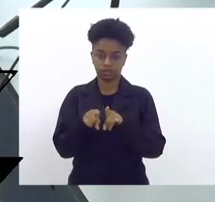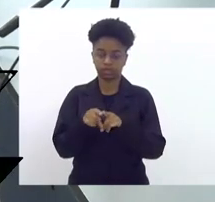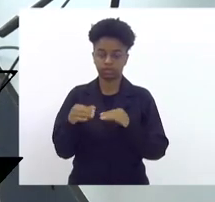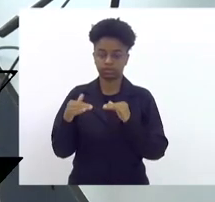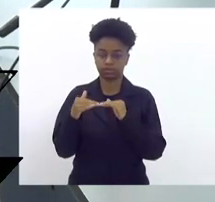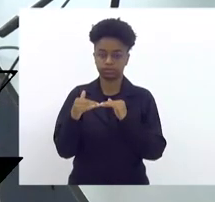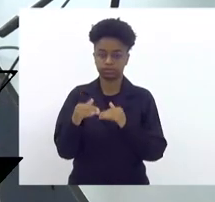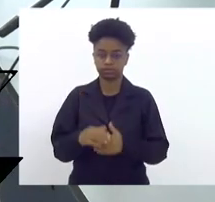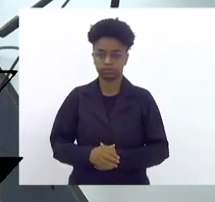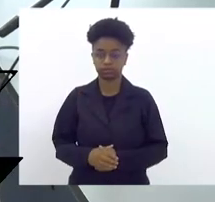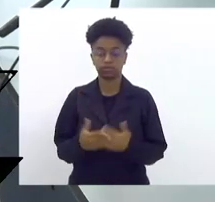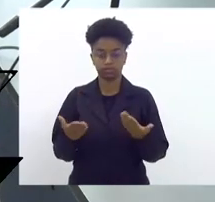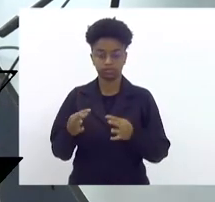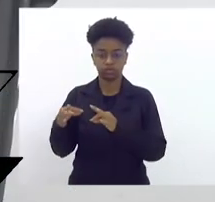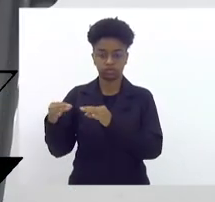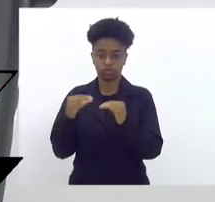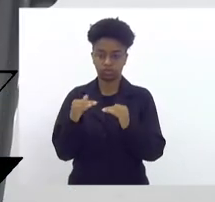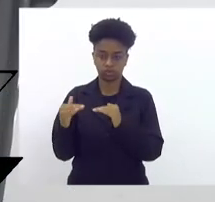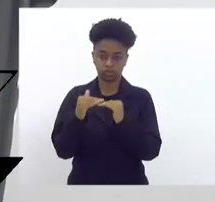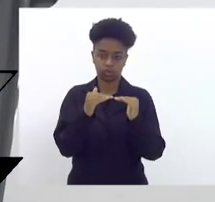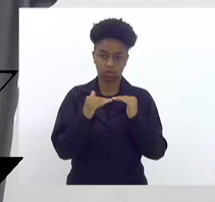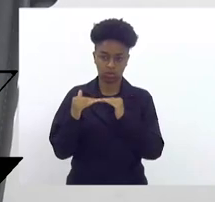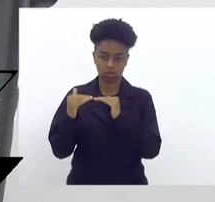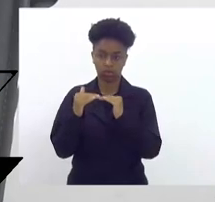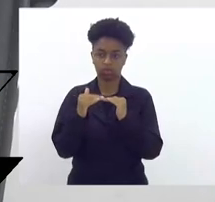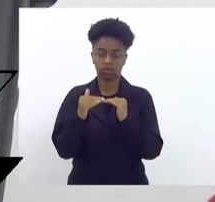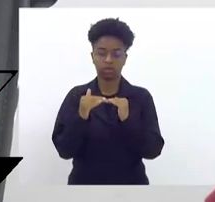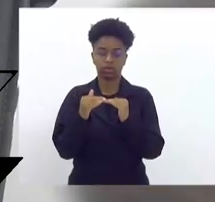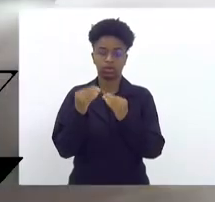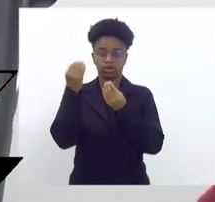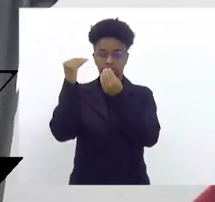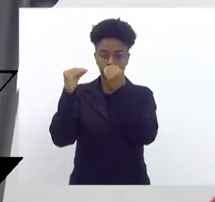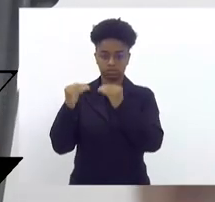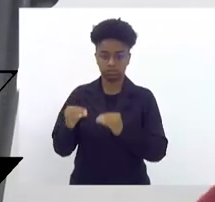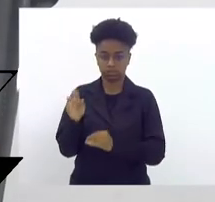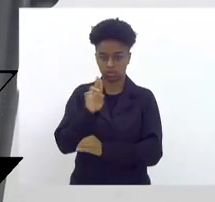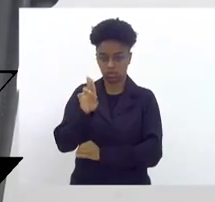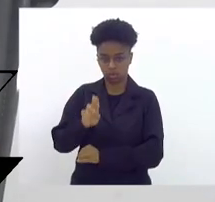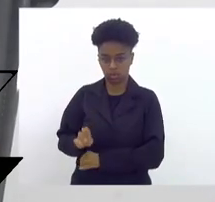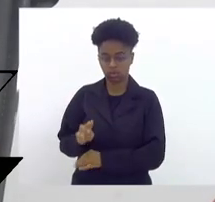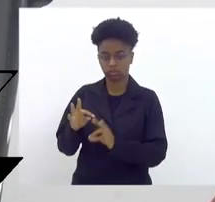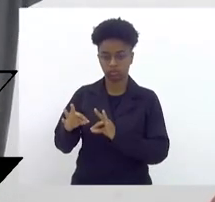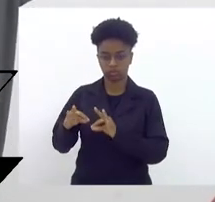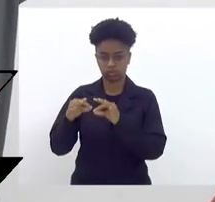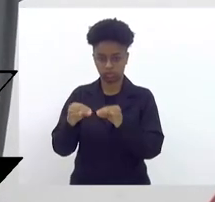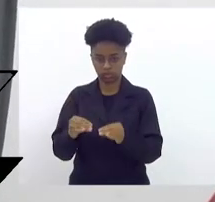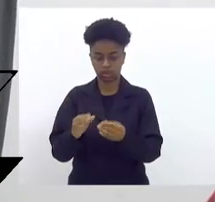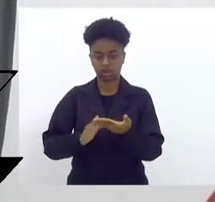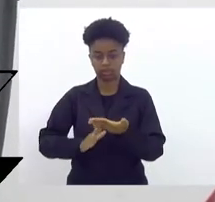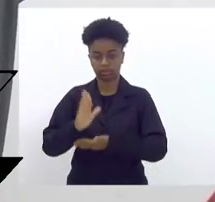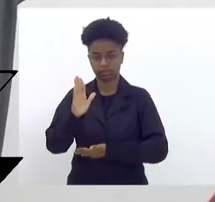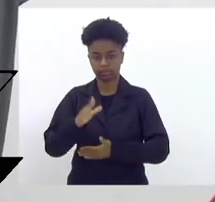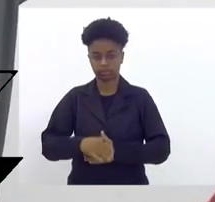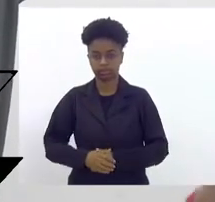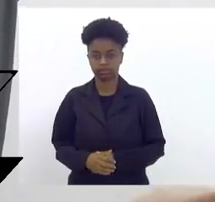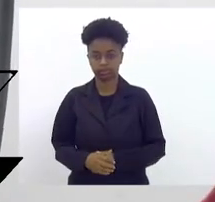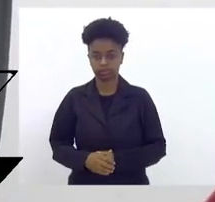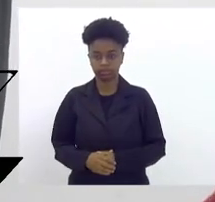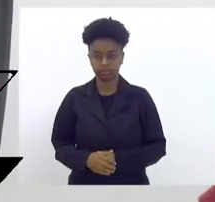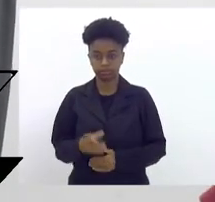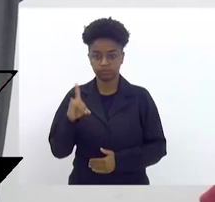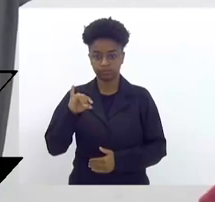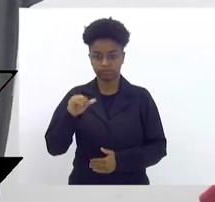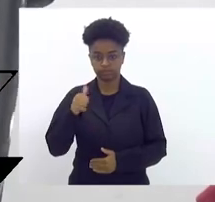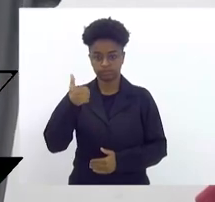é por unanimidade ao nome de todos esses que aqui foram aventados estão aprovados no